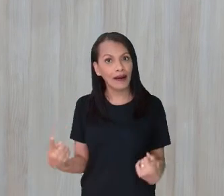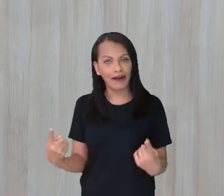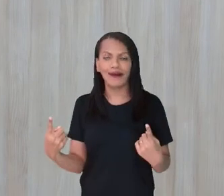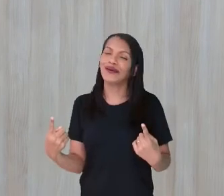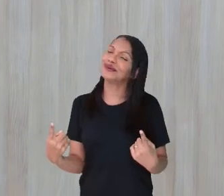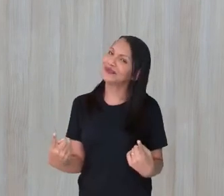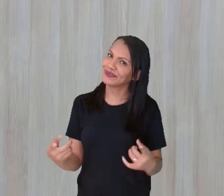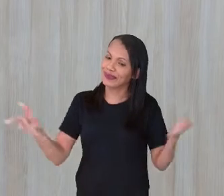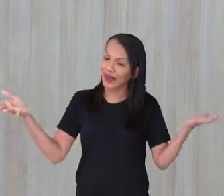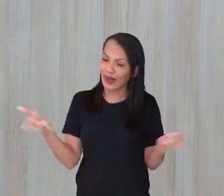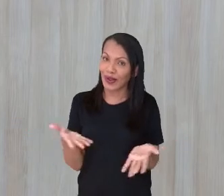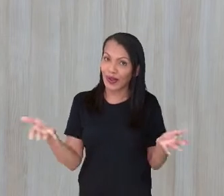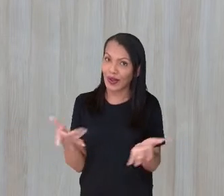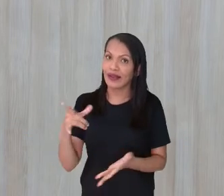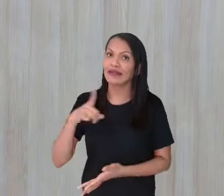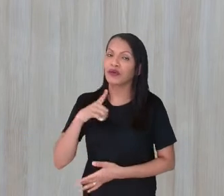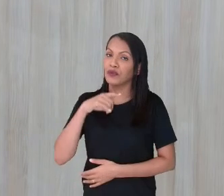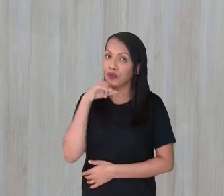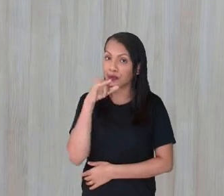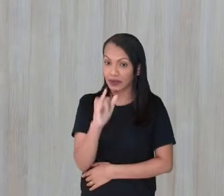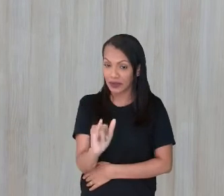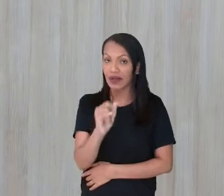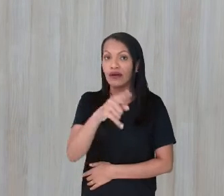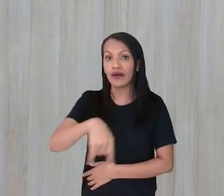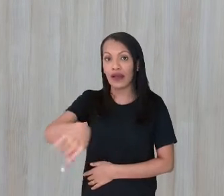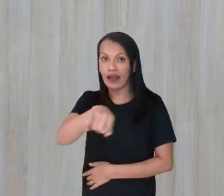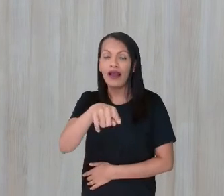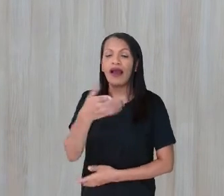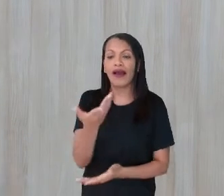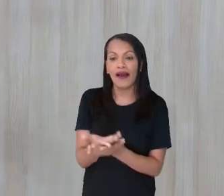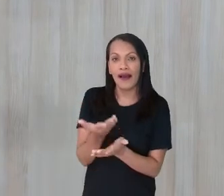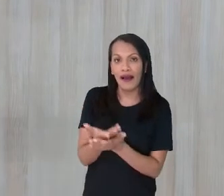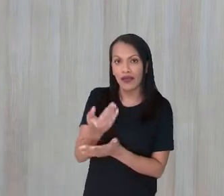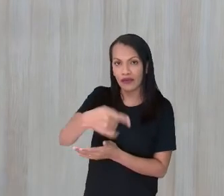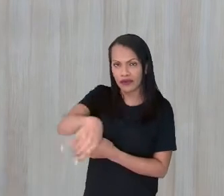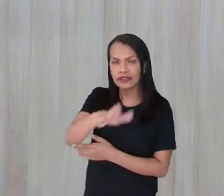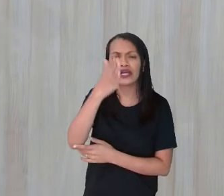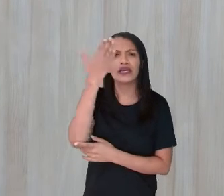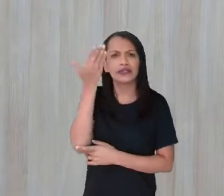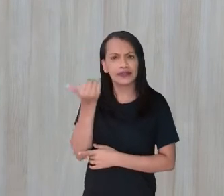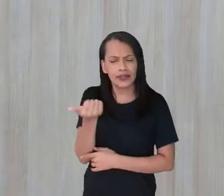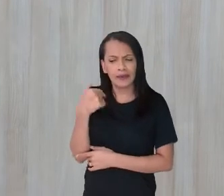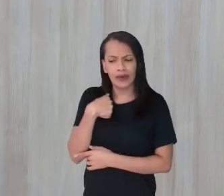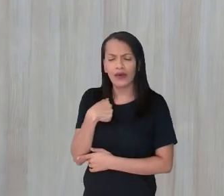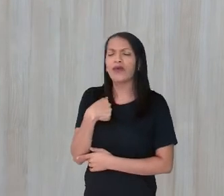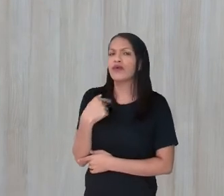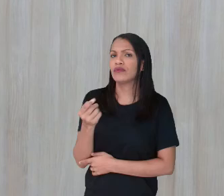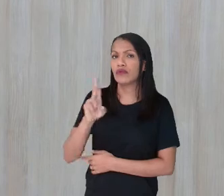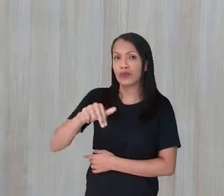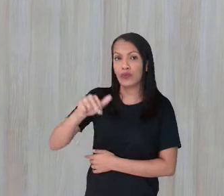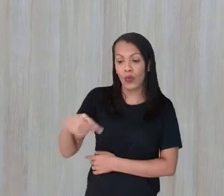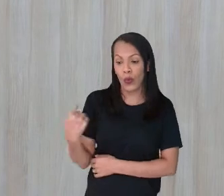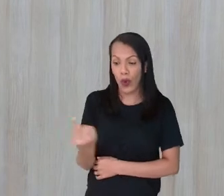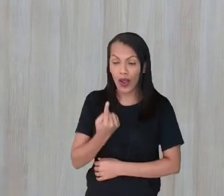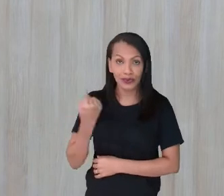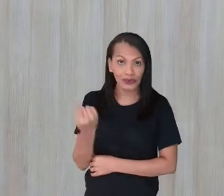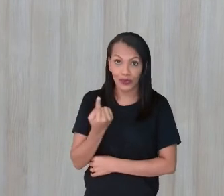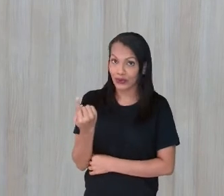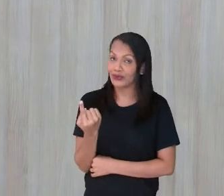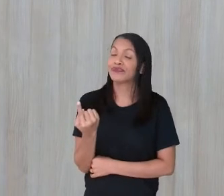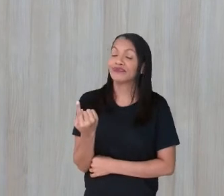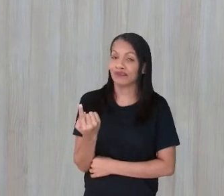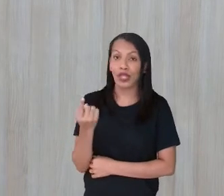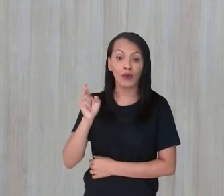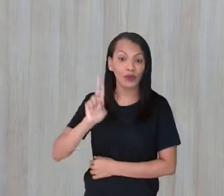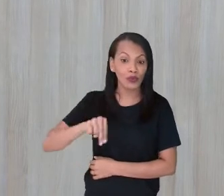Mas agora eu tenho que dizer, né, para que essa aula chegue até você, vocês sabem que eu não estou sozinha.